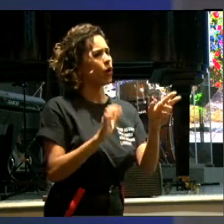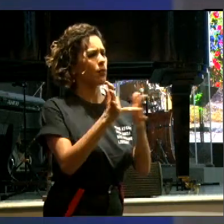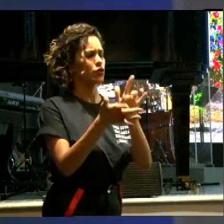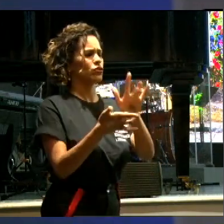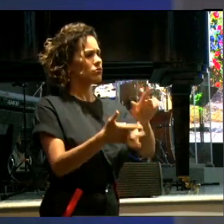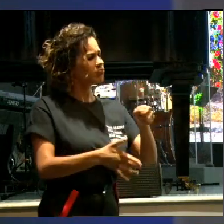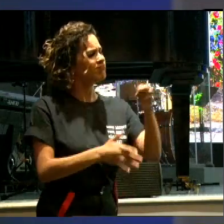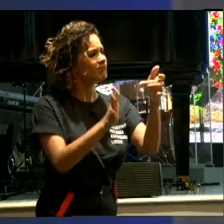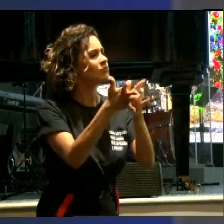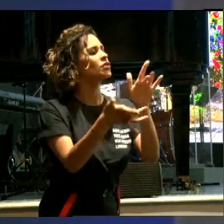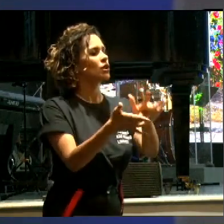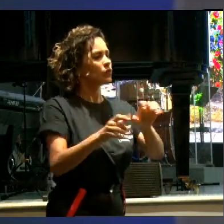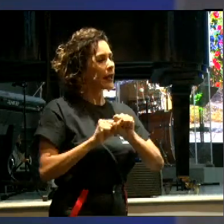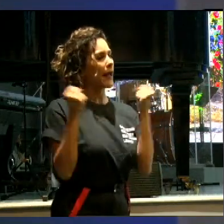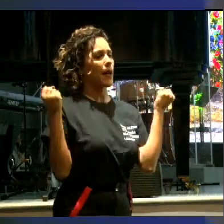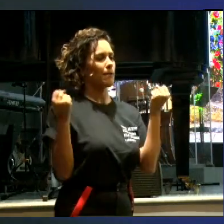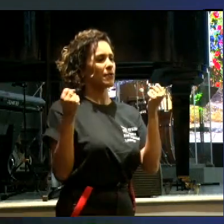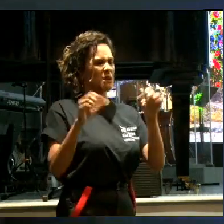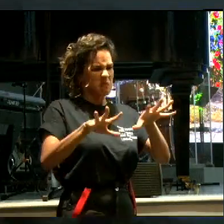E